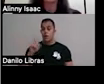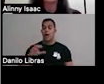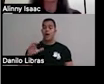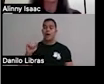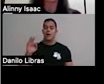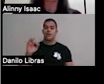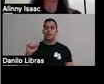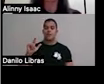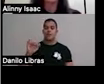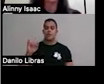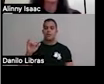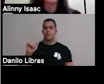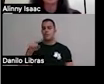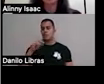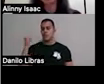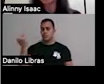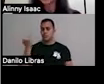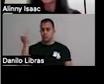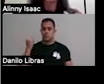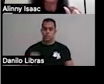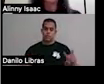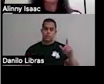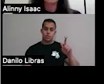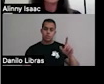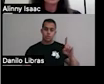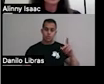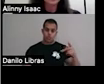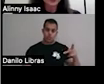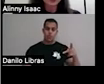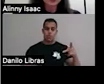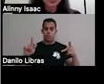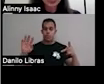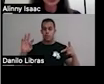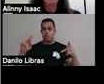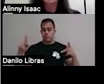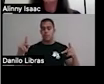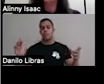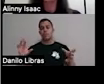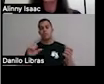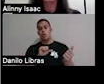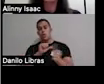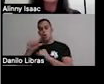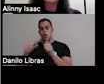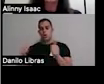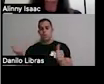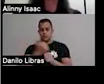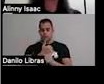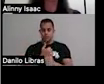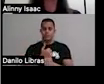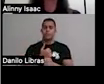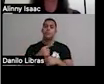importante para fazer essa troca do GDP pelo GTP. Então, eu estou falando tudo isso porque a gente vai daqui a pouco se ater